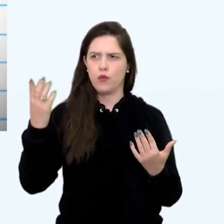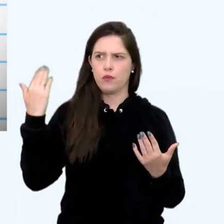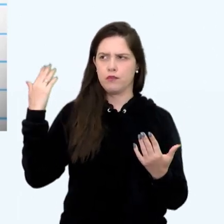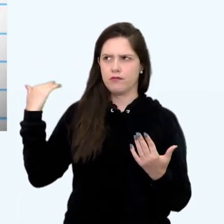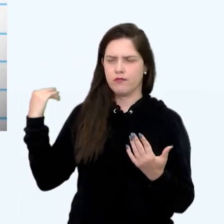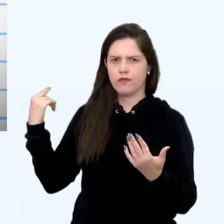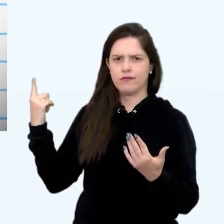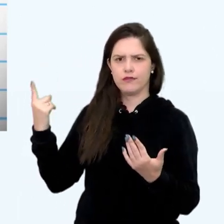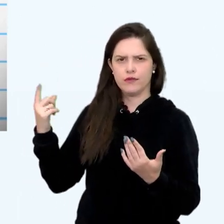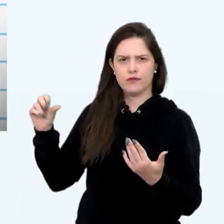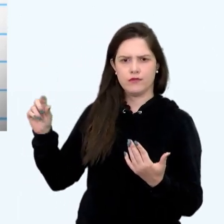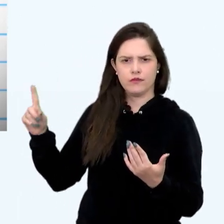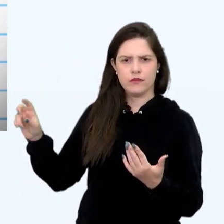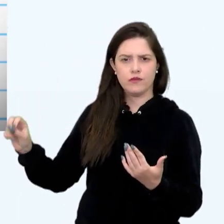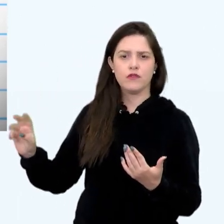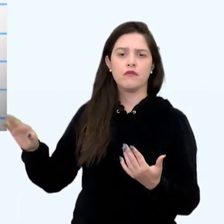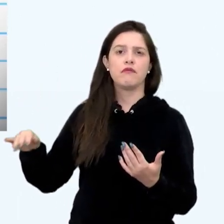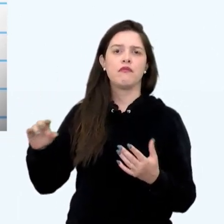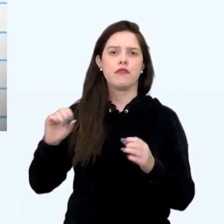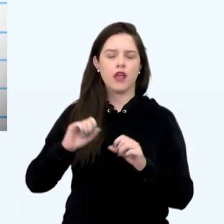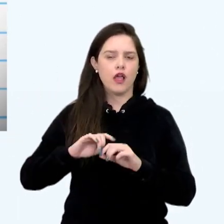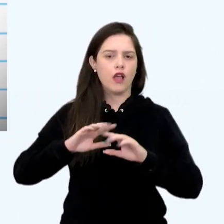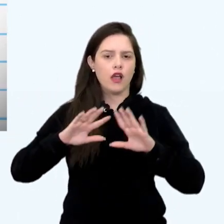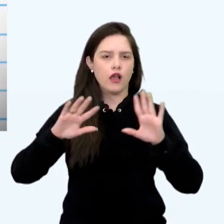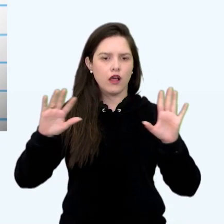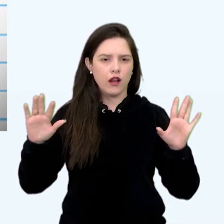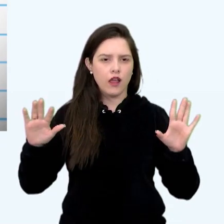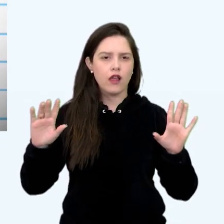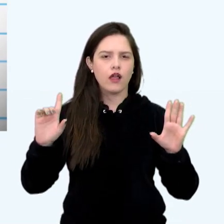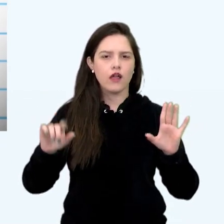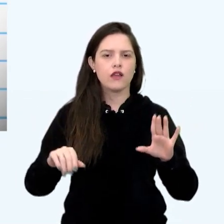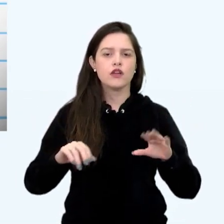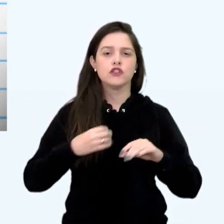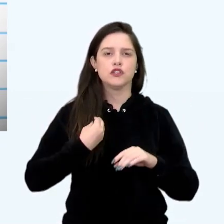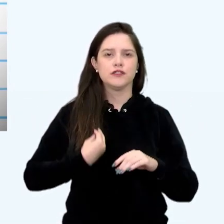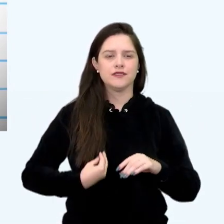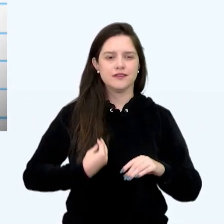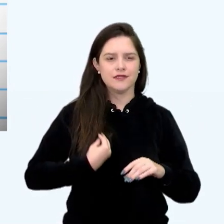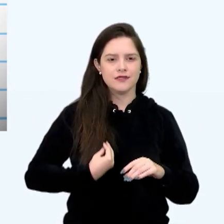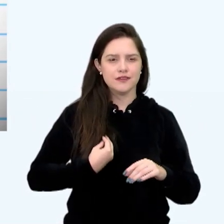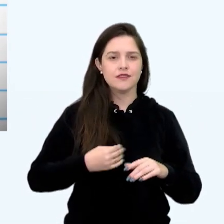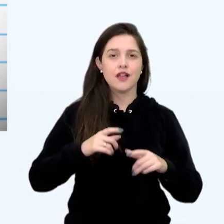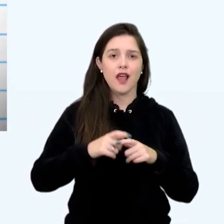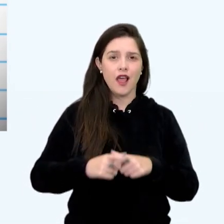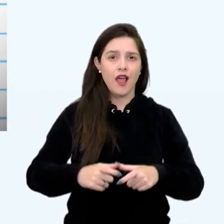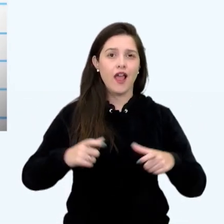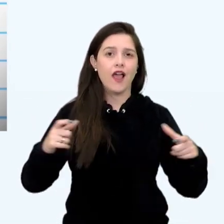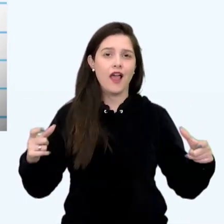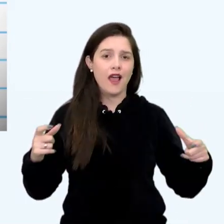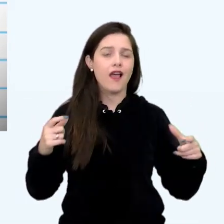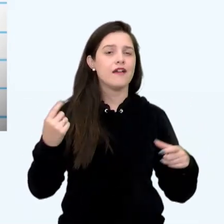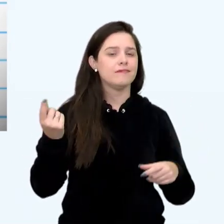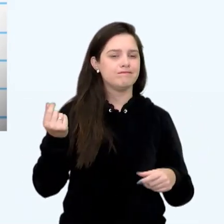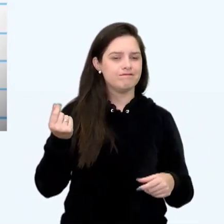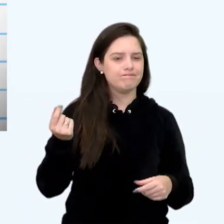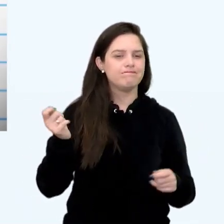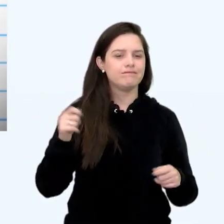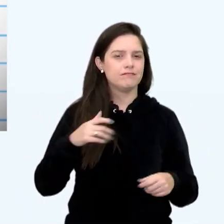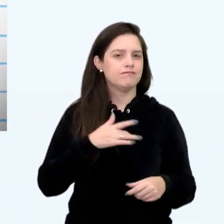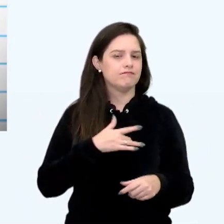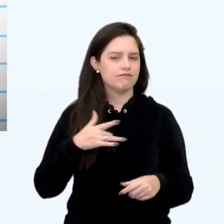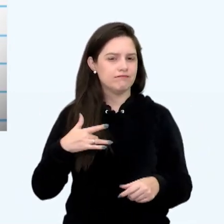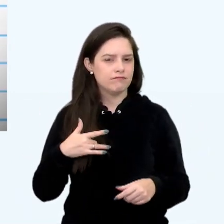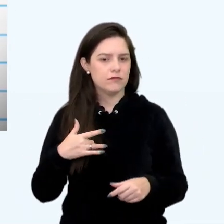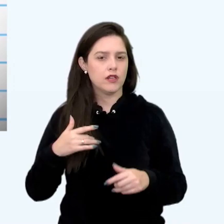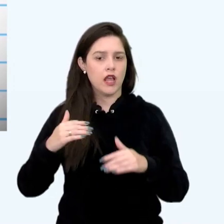com a atual, fica claro o quanto o aumento da expectativa de vida, a melhoria das condições de saneamento e saúde, a